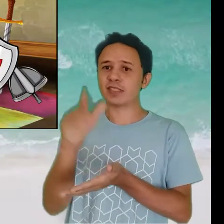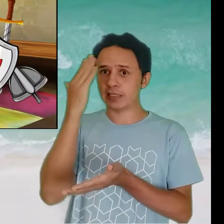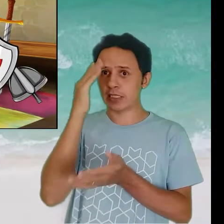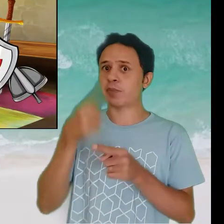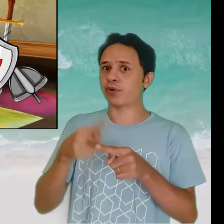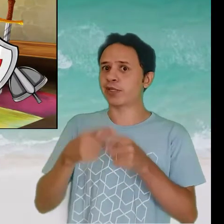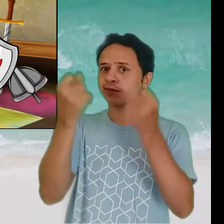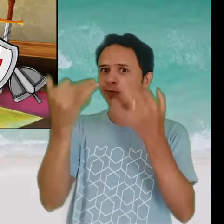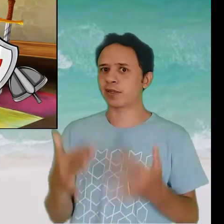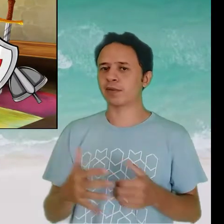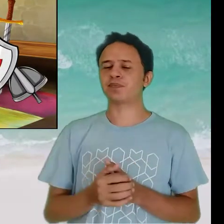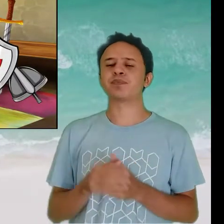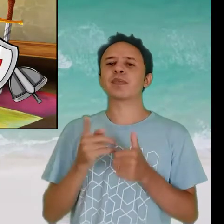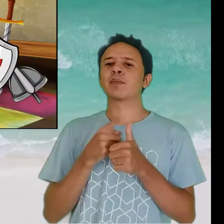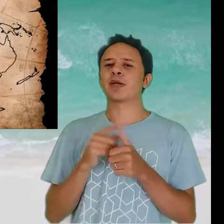você vai entender o porquê.